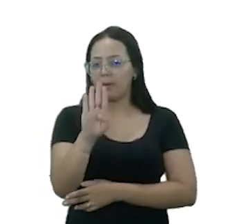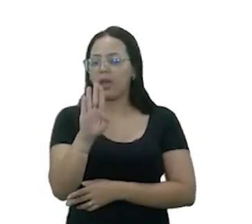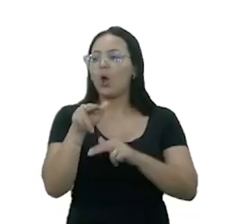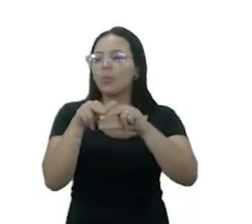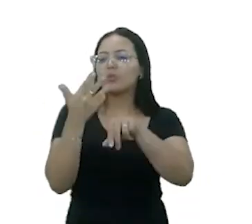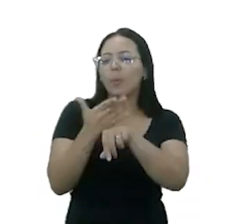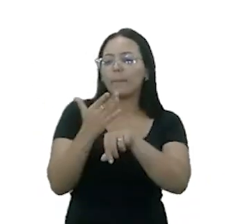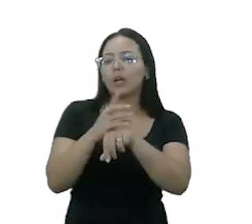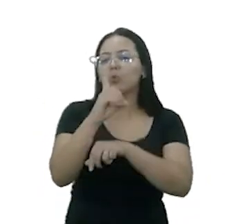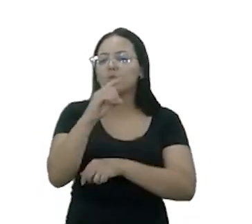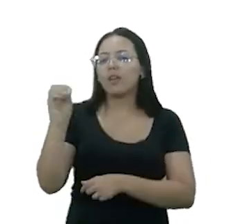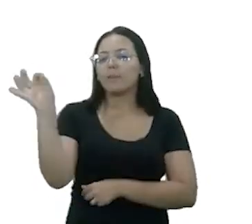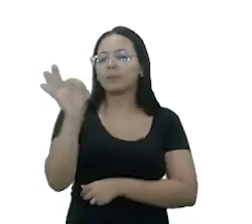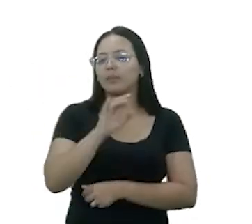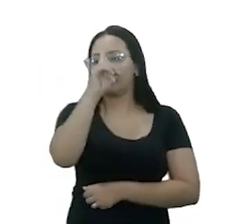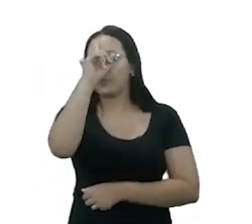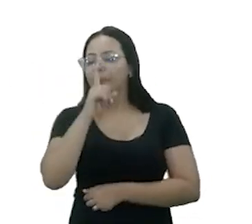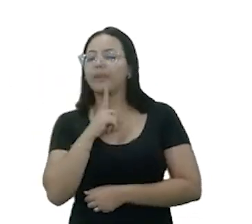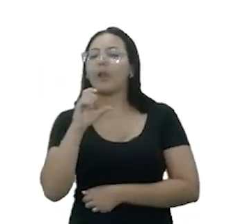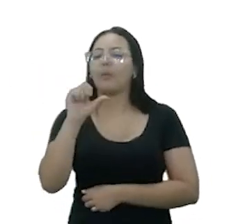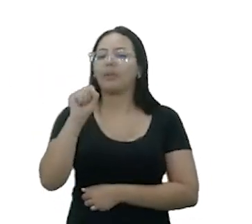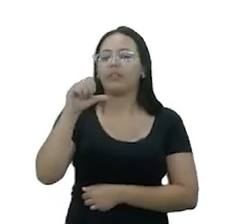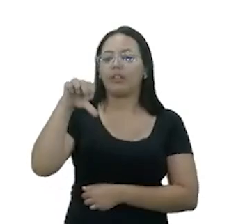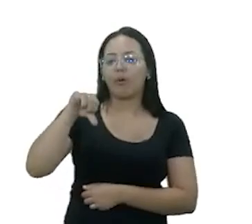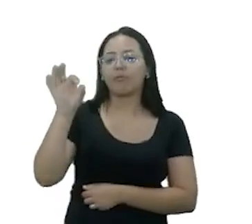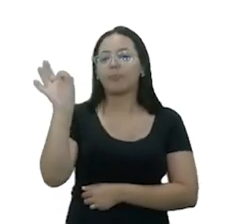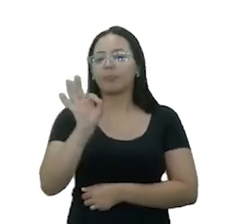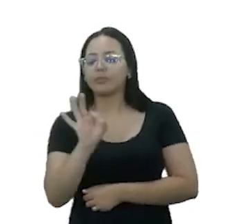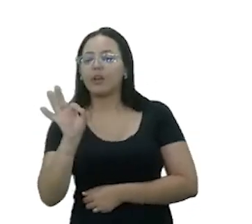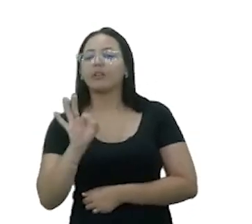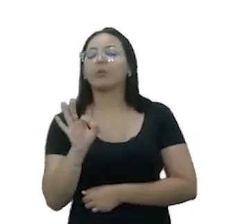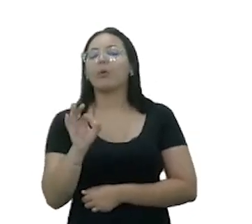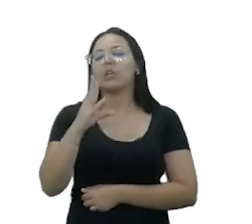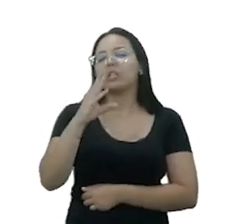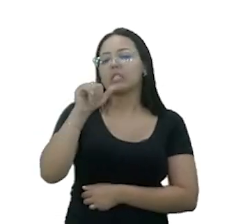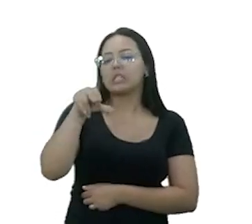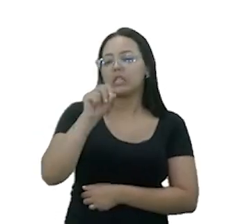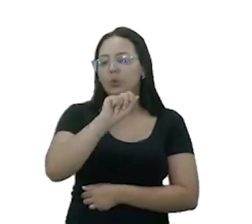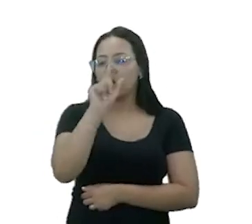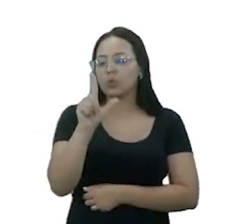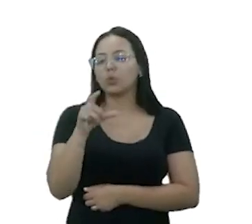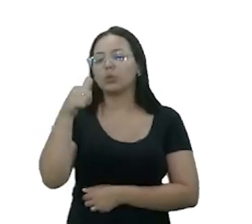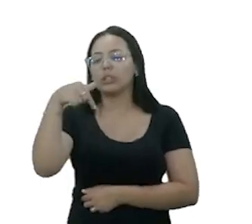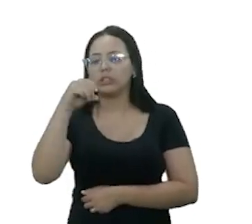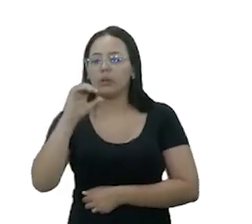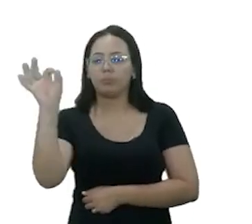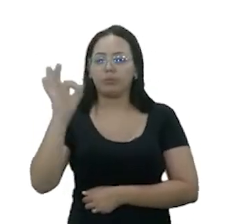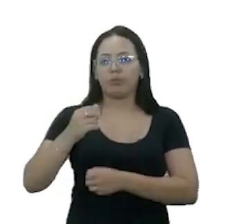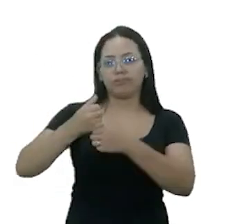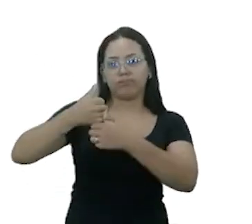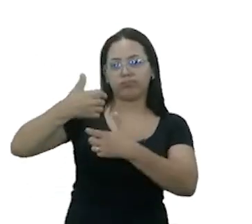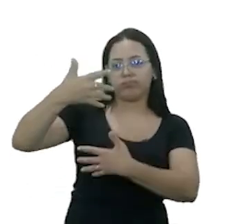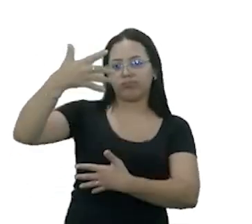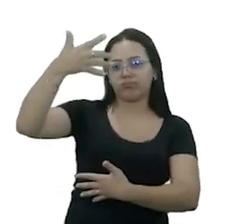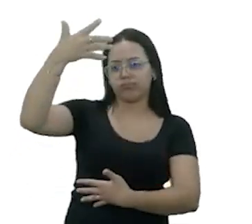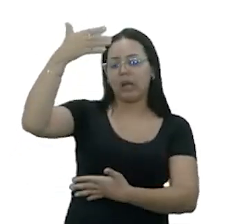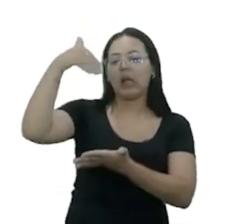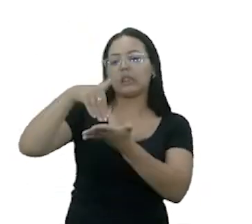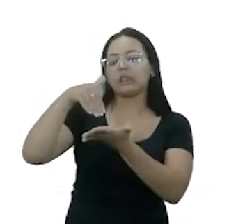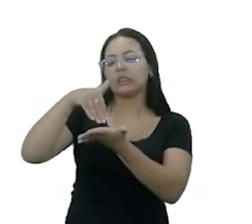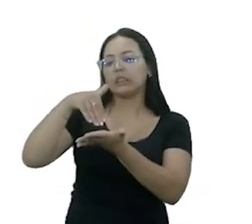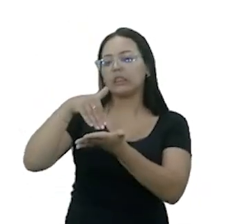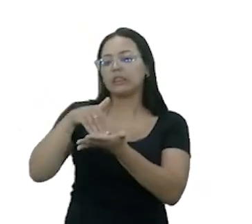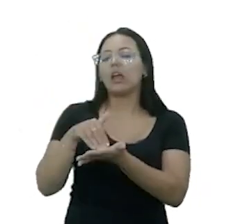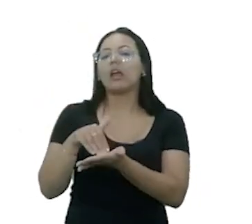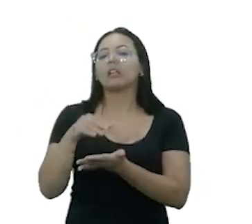branco ele é 100%, o amarelo 89%, o ciano 70%, e aí a gente vai descendo até